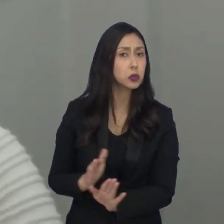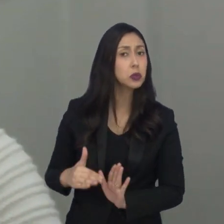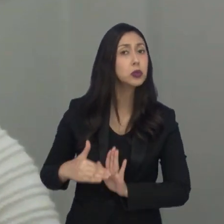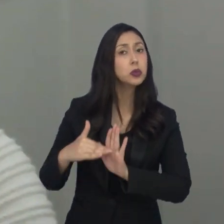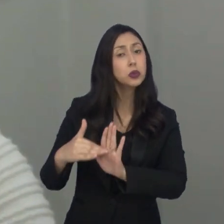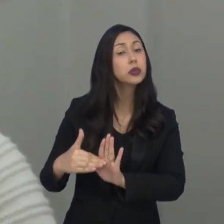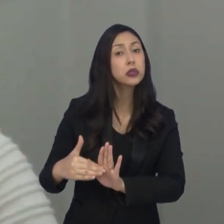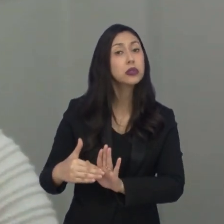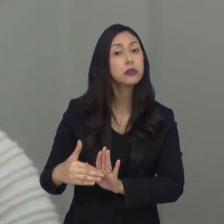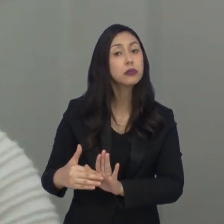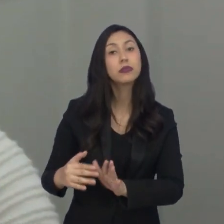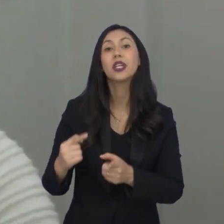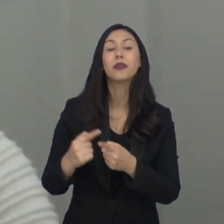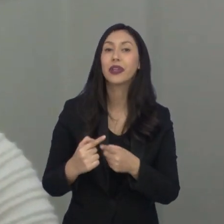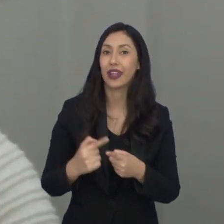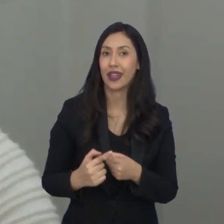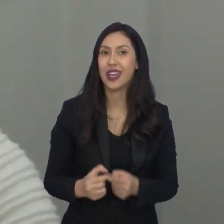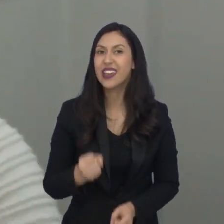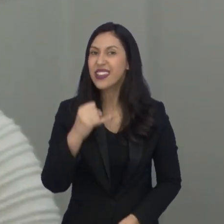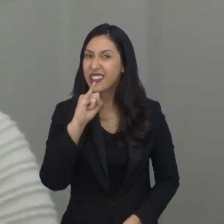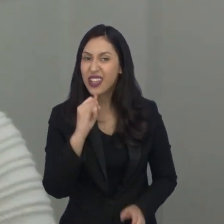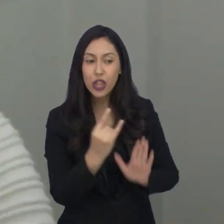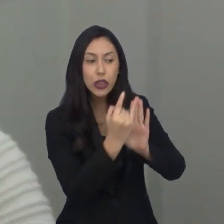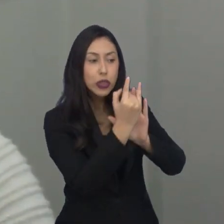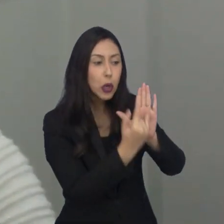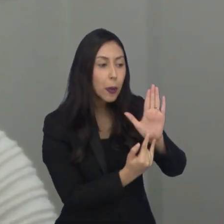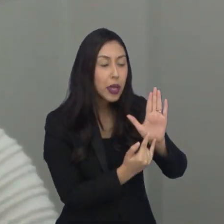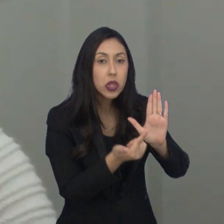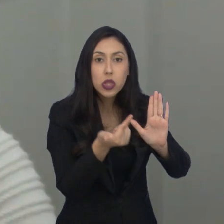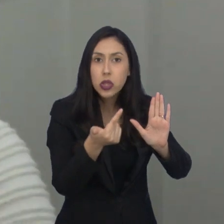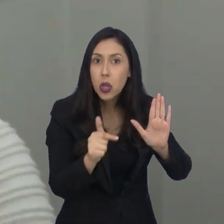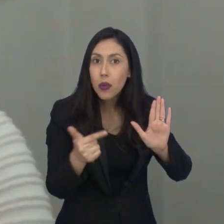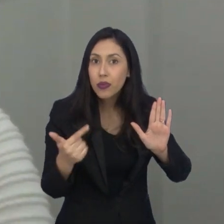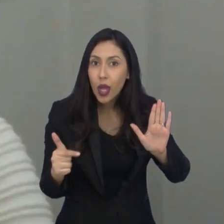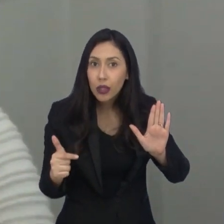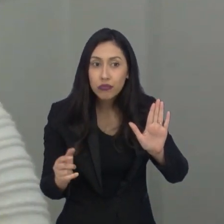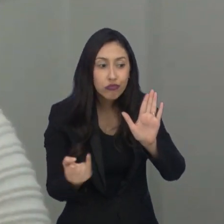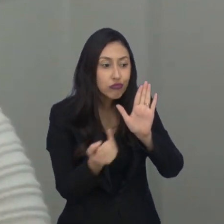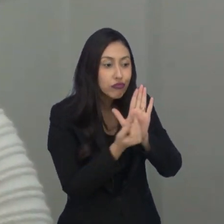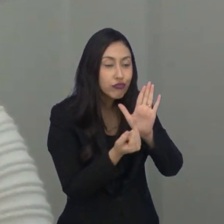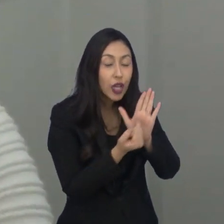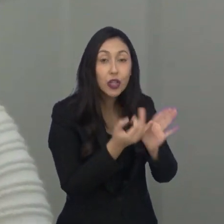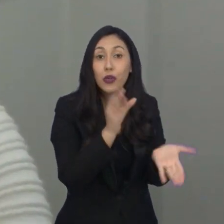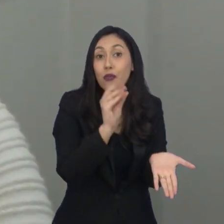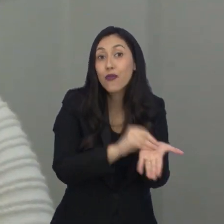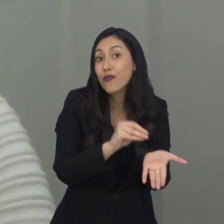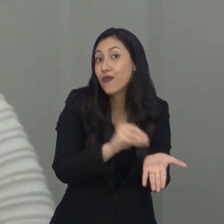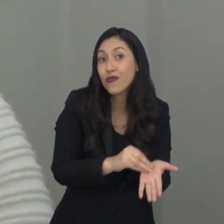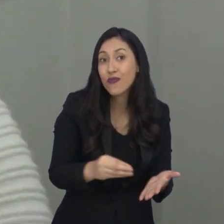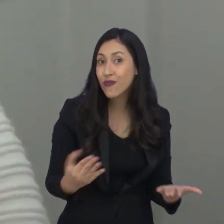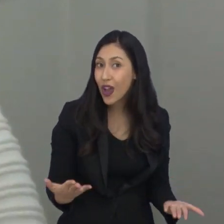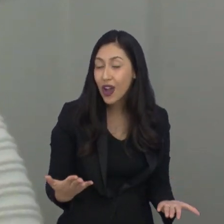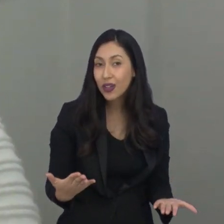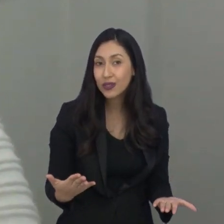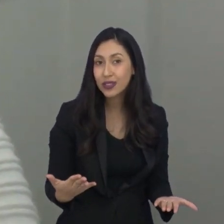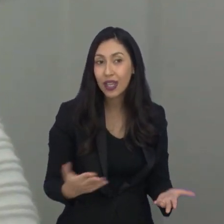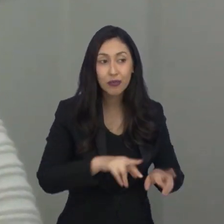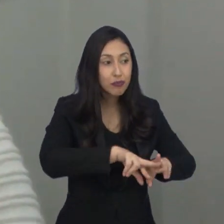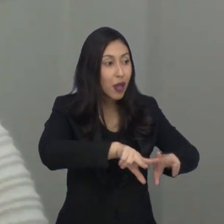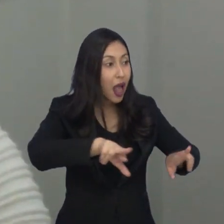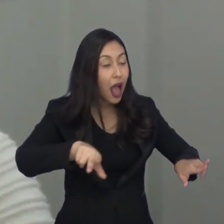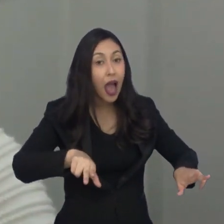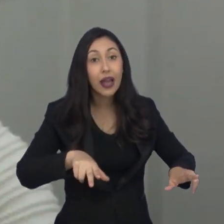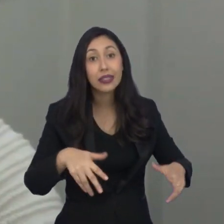se fala em renúncia de receita, porque deixam de receber IPTU, deixam de receber ITBI na compra e venda